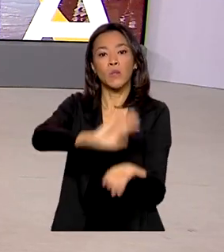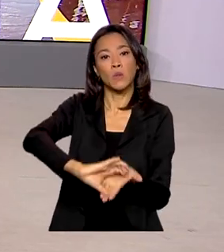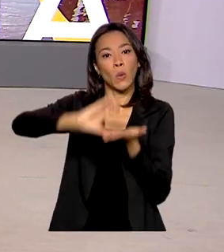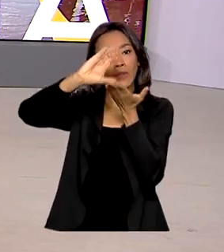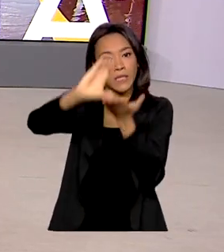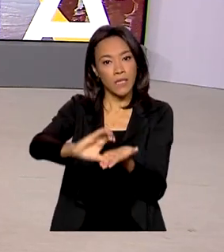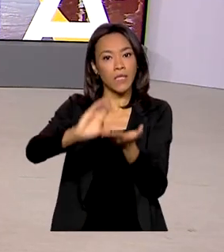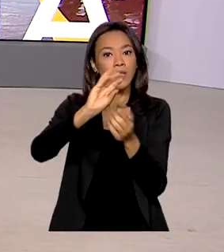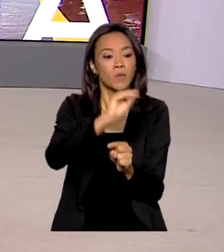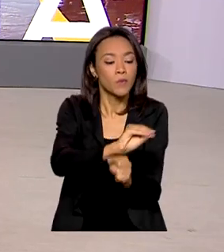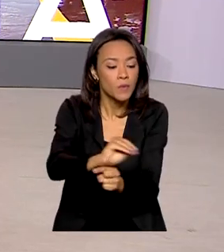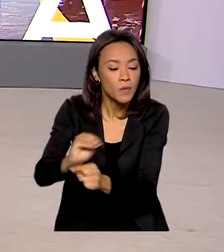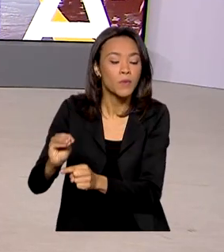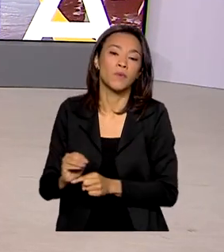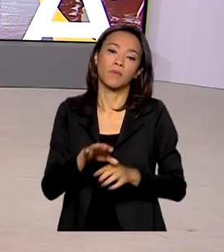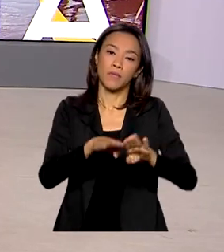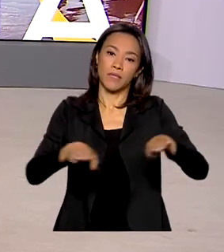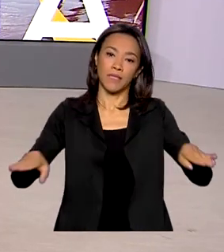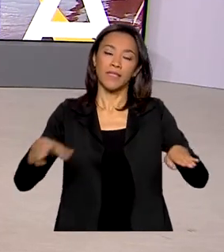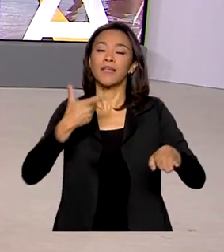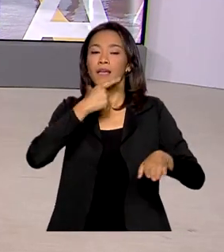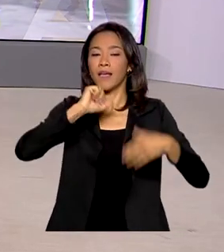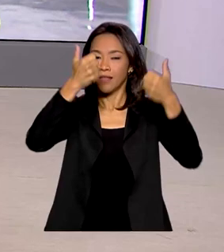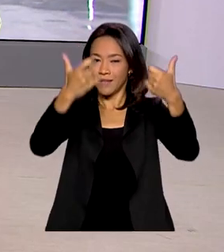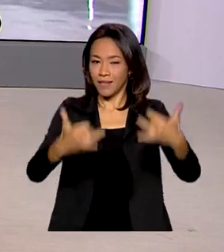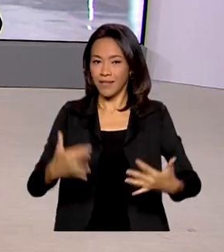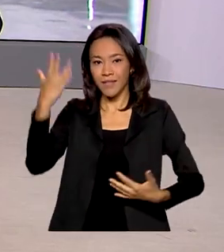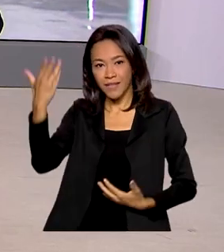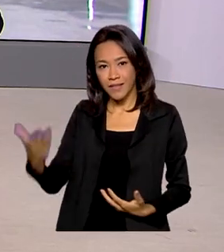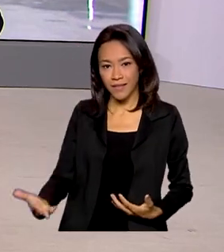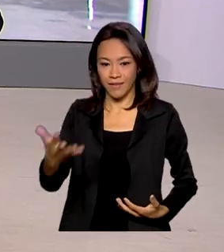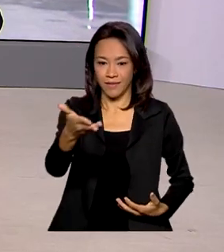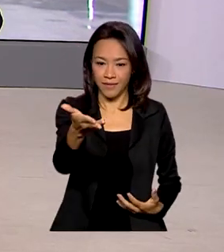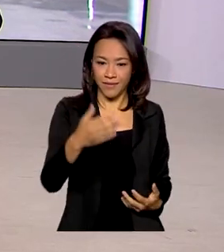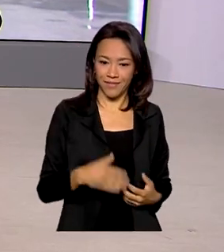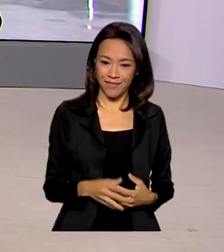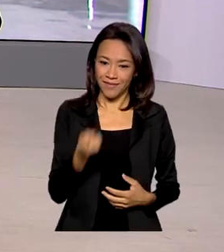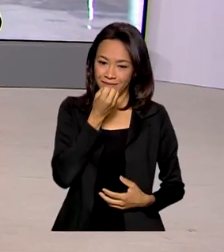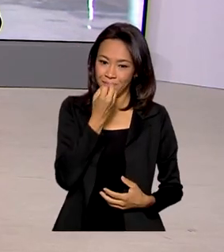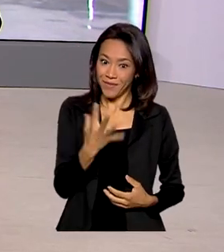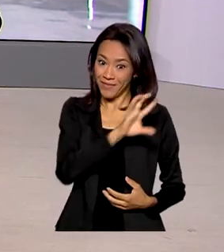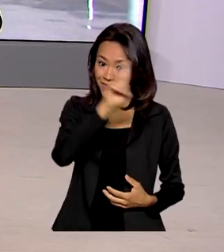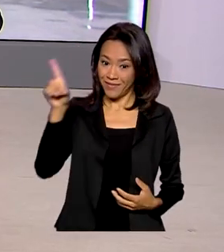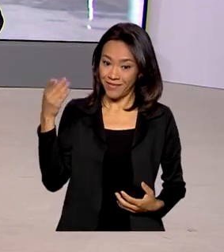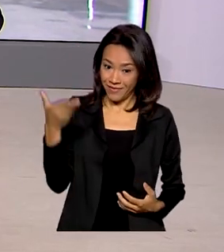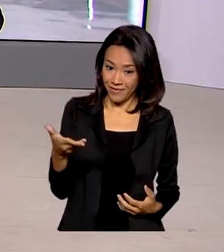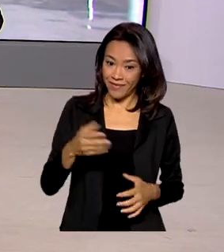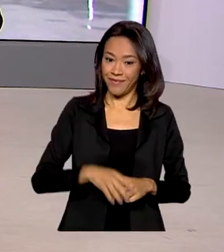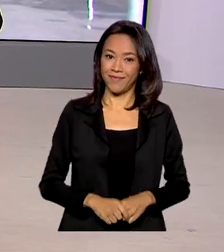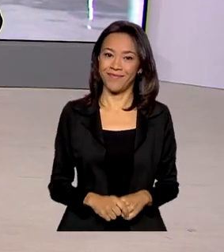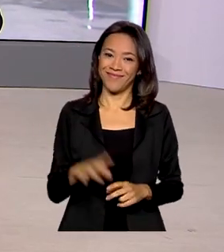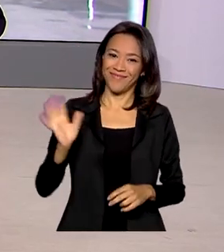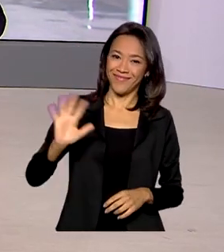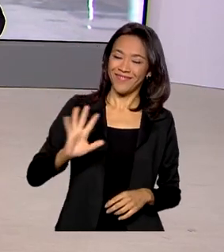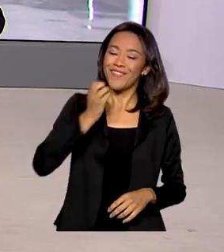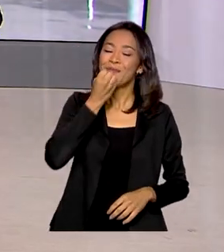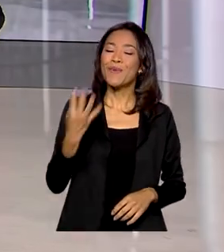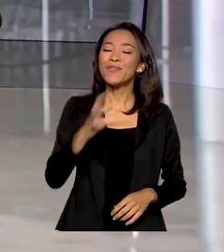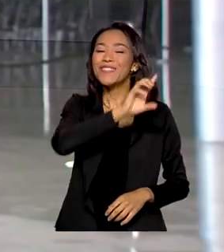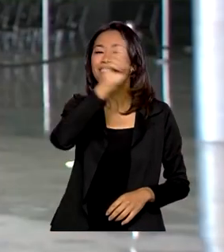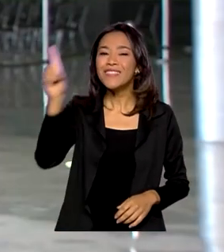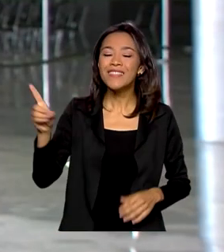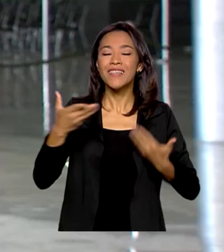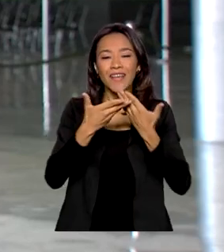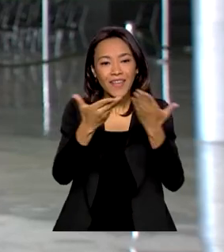Quem tem os detalhes ao vivo pra gente é o repórter Glauco de Queiroz. Glauco, bom dia pra você! Olá Renato, bom dia pra